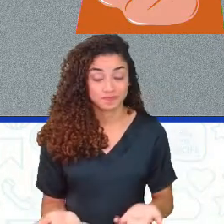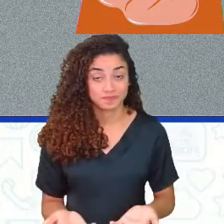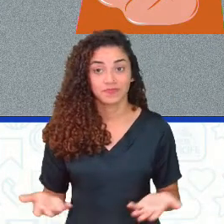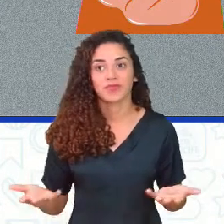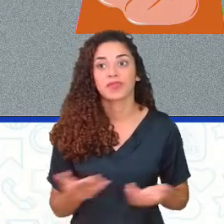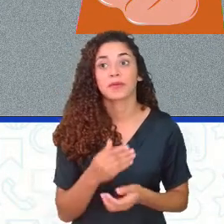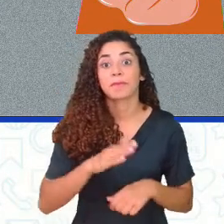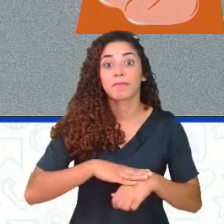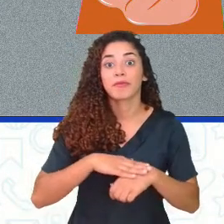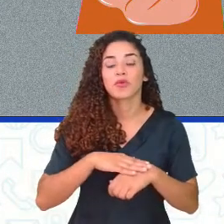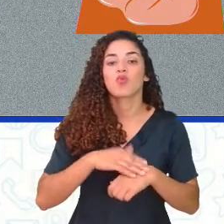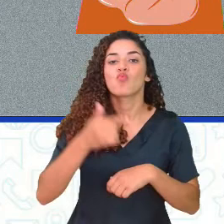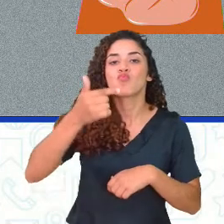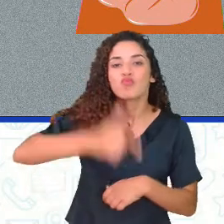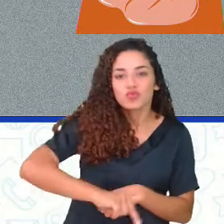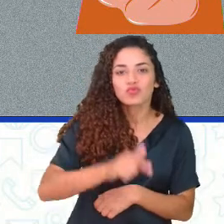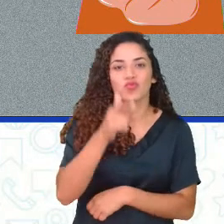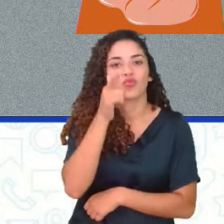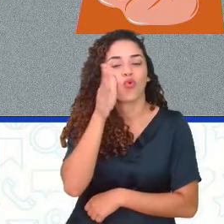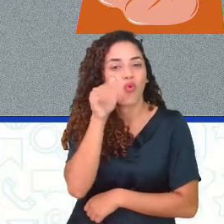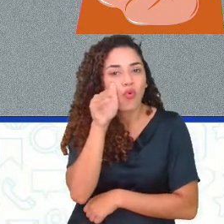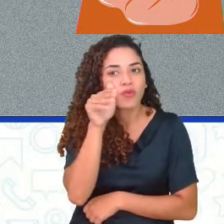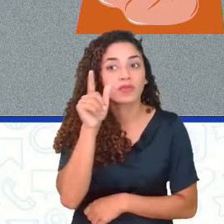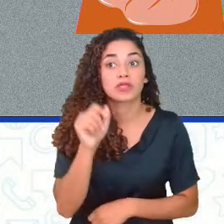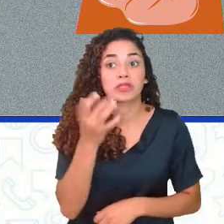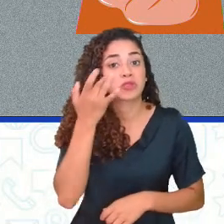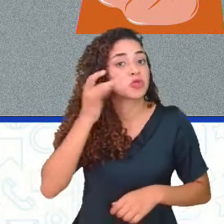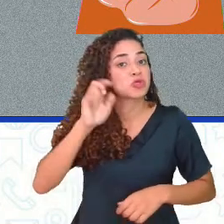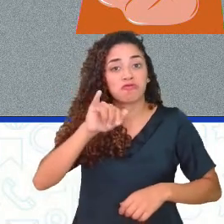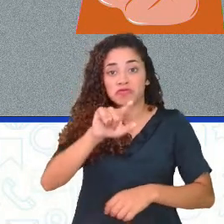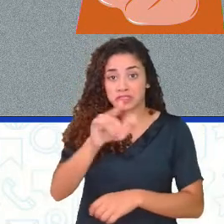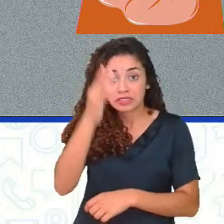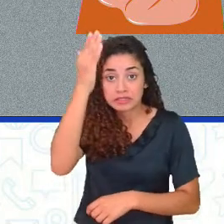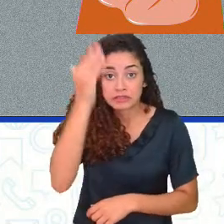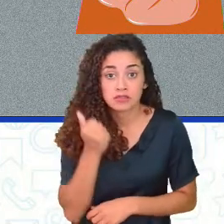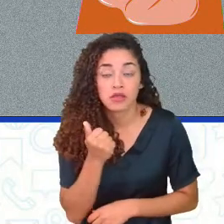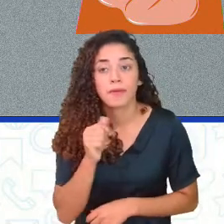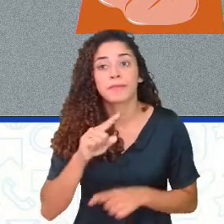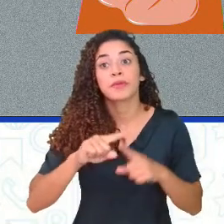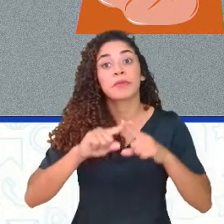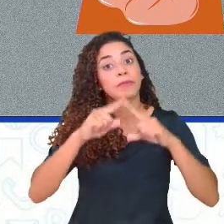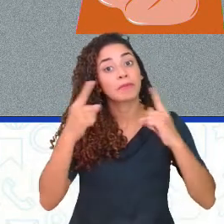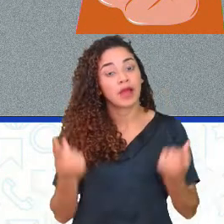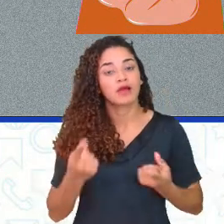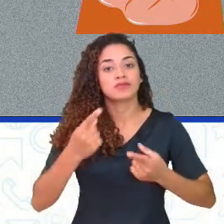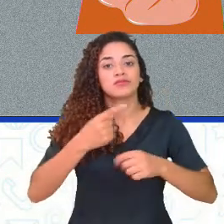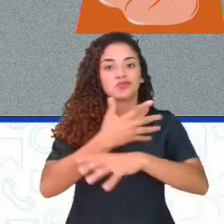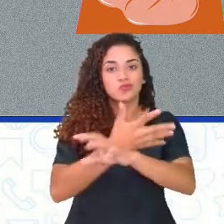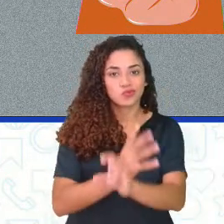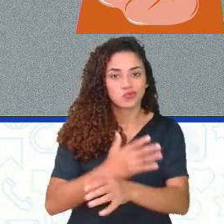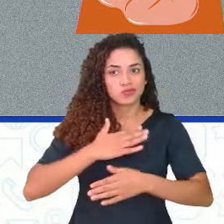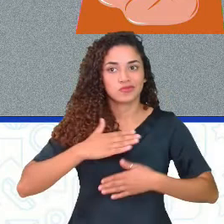uma curiosidade. Não sei se vocês sabiam, né? Mas o nosso esqueleto de adulto tem